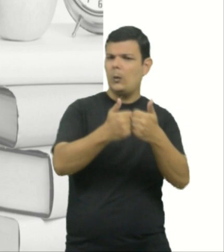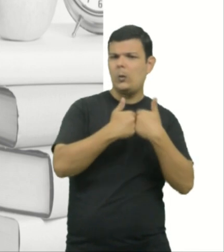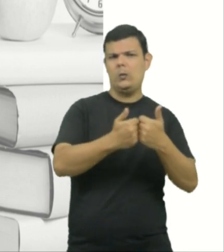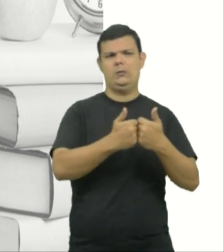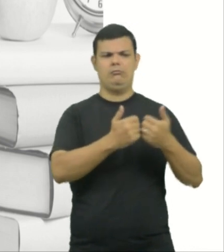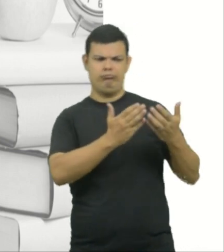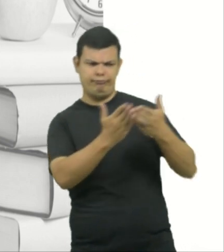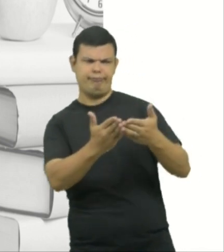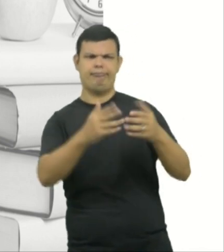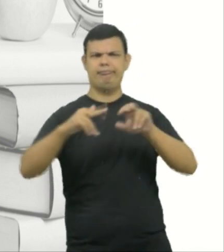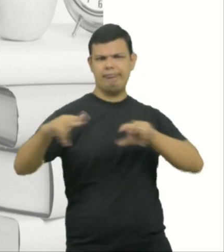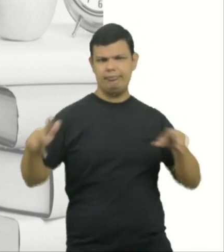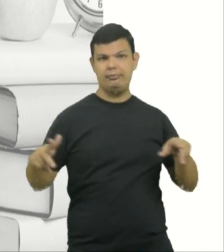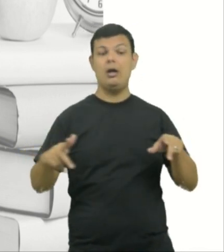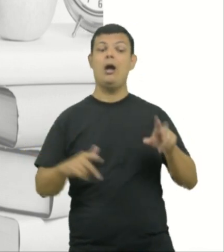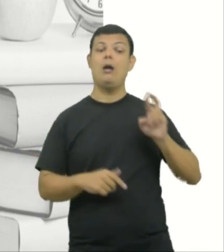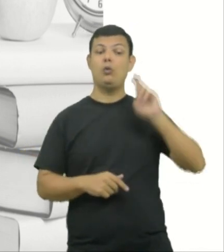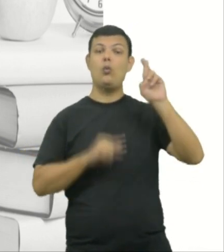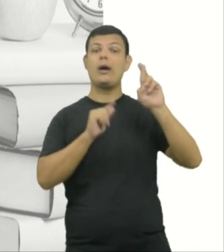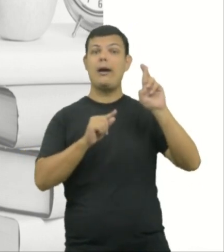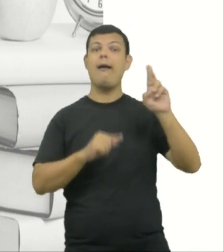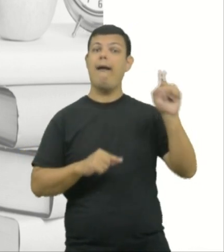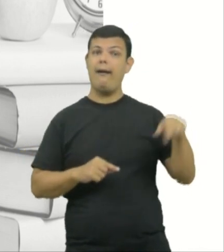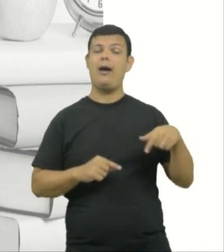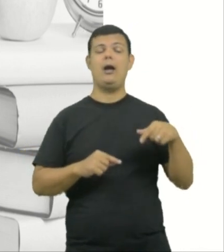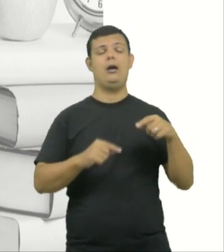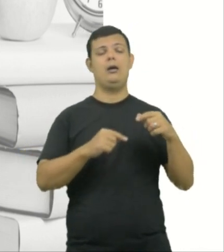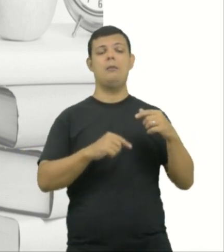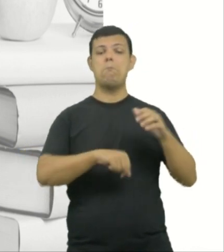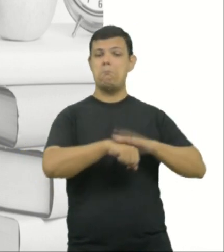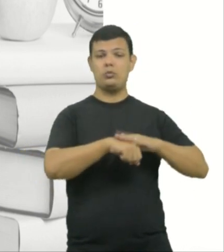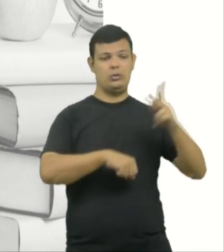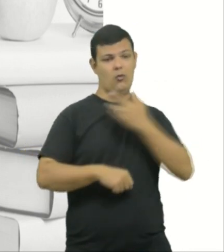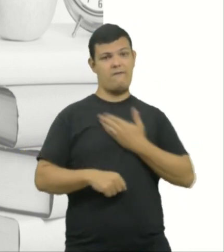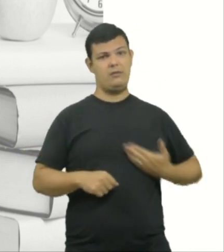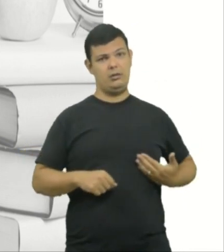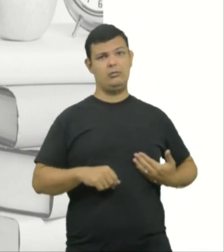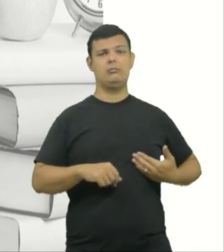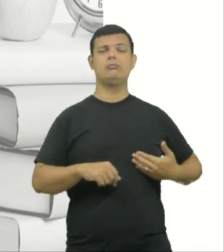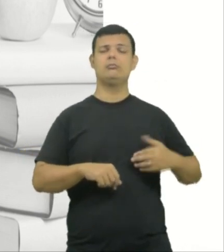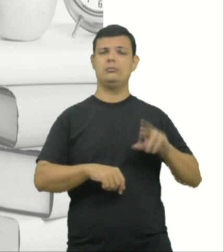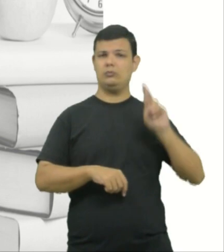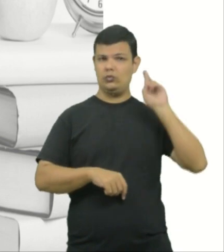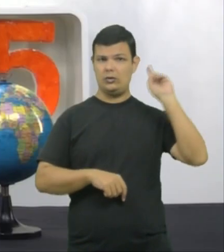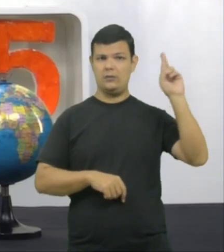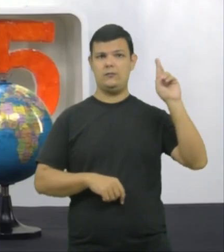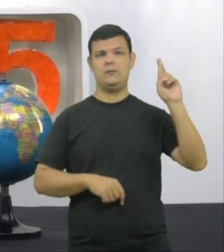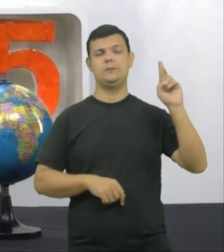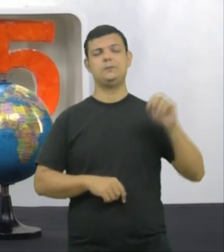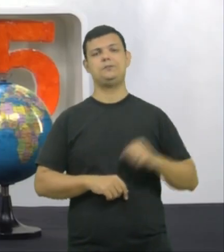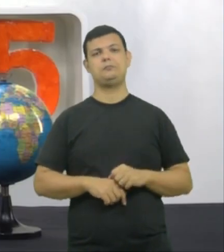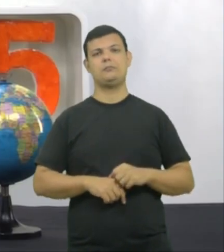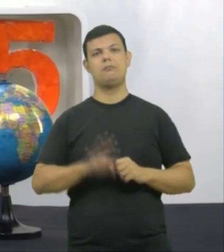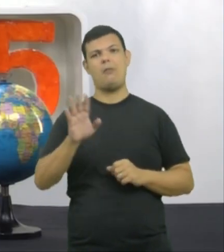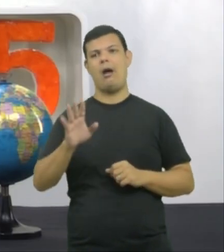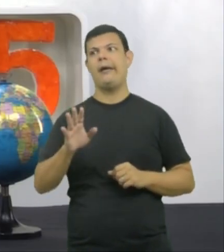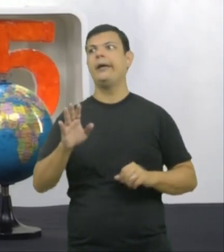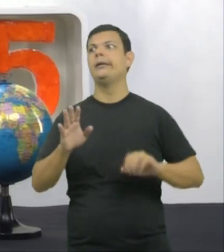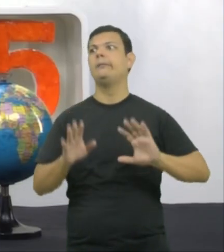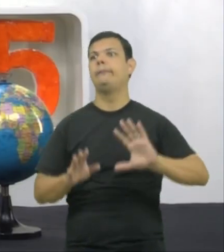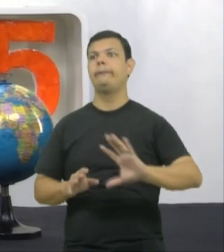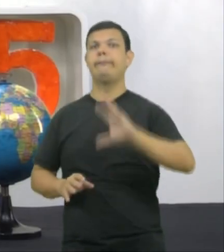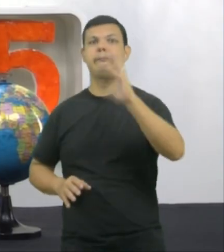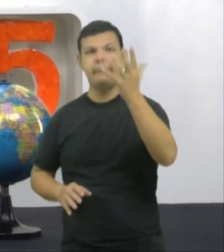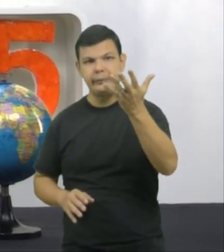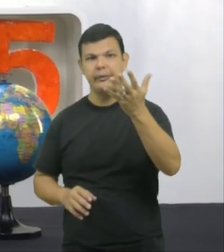tudo isso é responsabilidade do poder público. Agora, tudo isso que eu falei para vocês não nasceu da noite para o